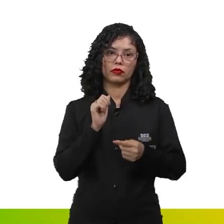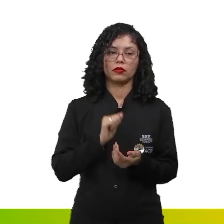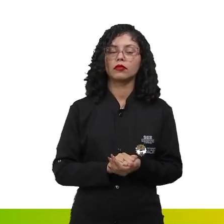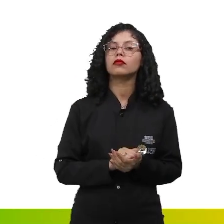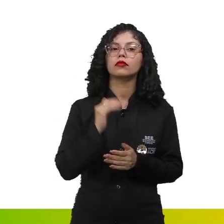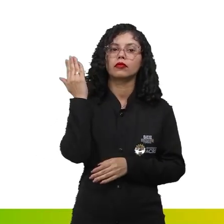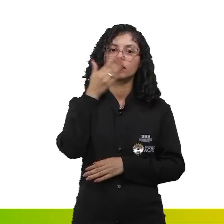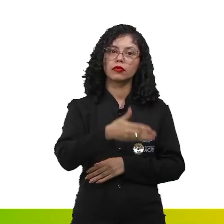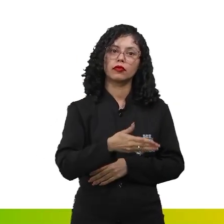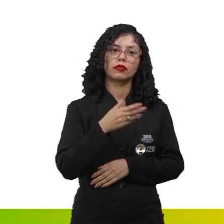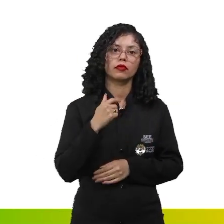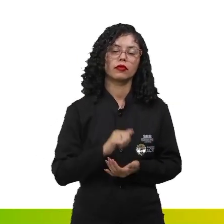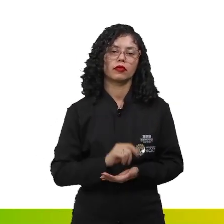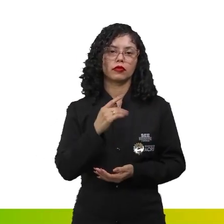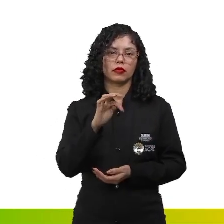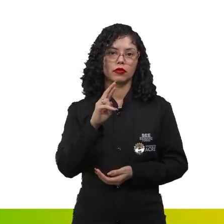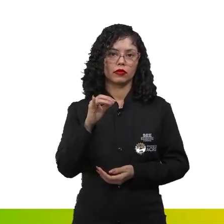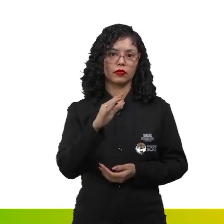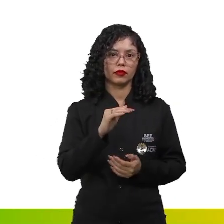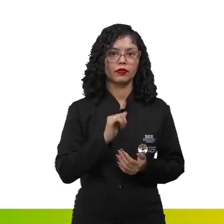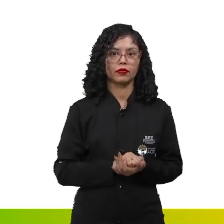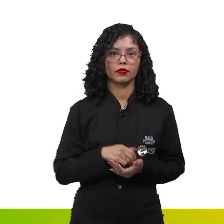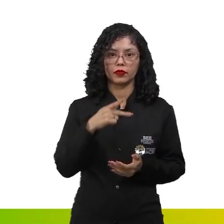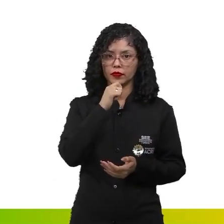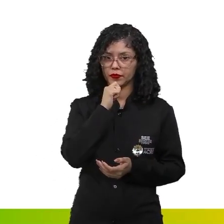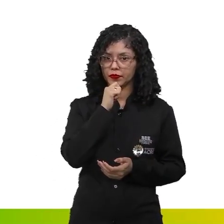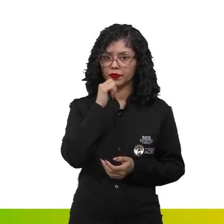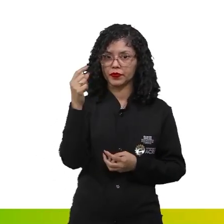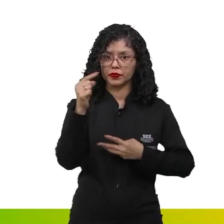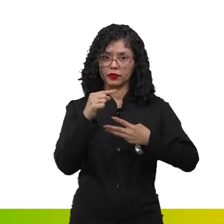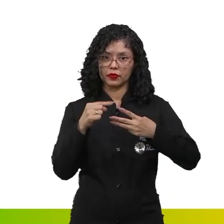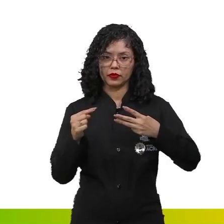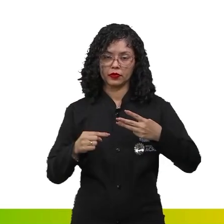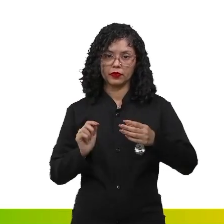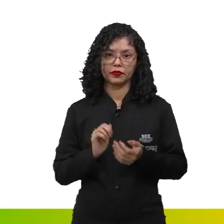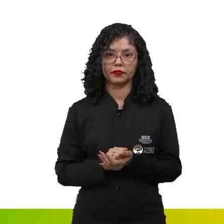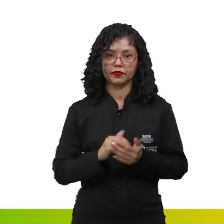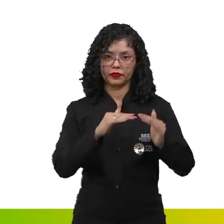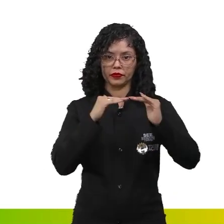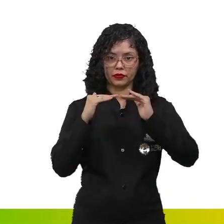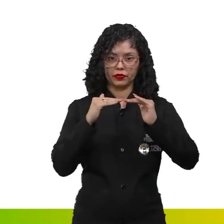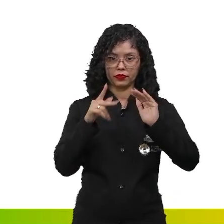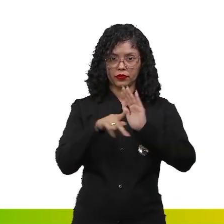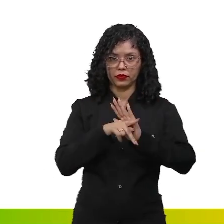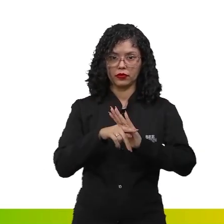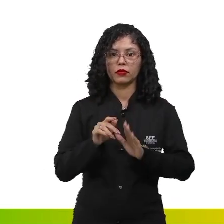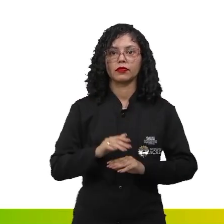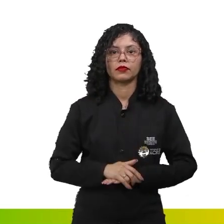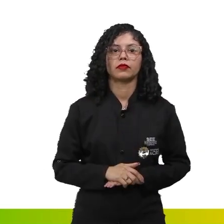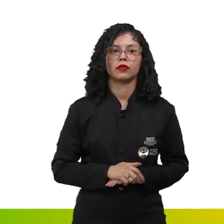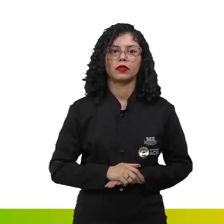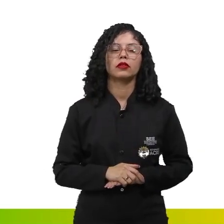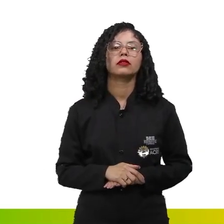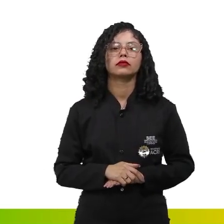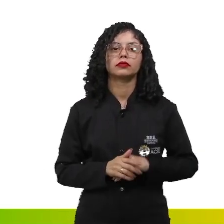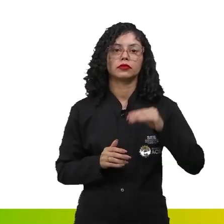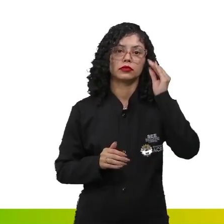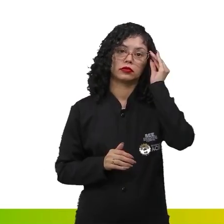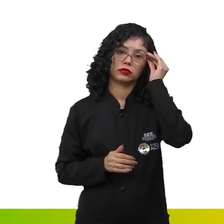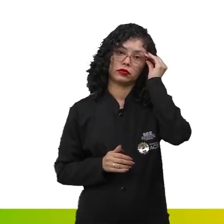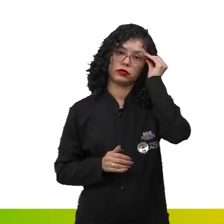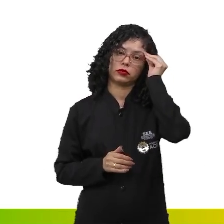dividido de maneira diretamente proporcional aos pontos obtidos pelos candidatos das 3 primeiras